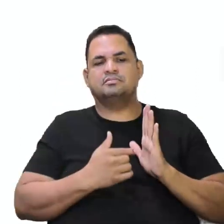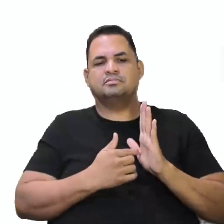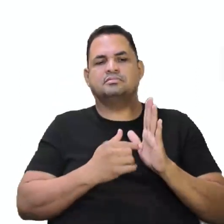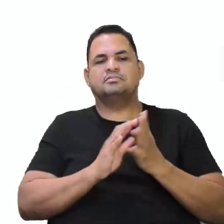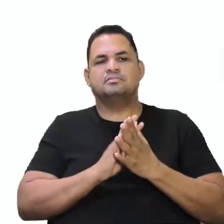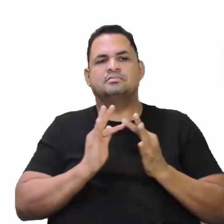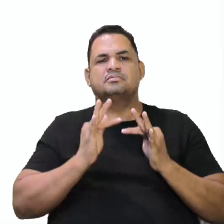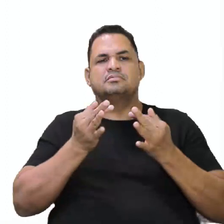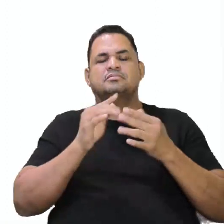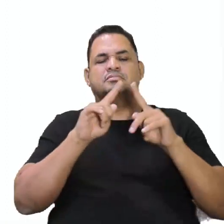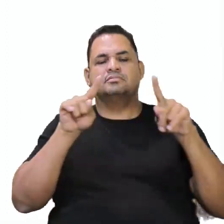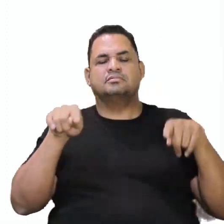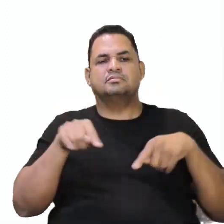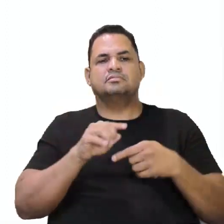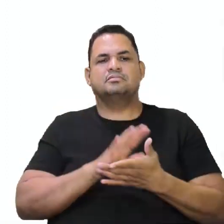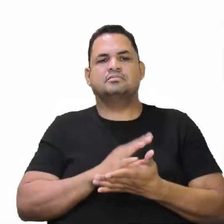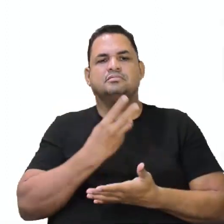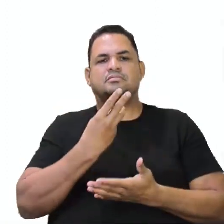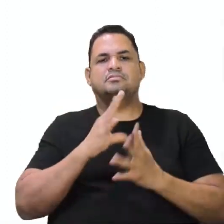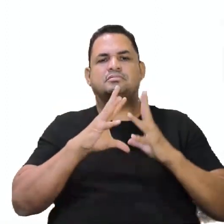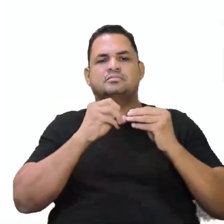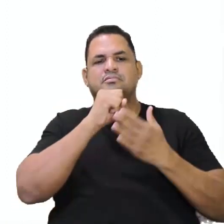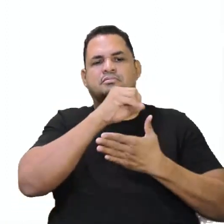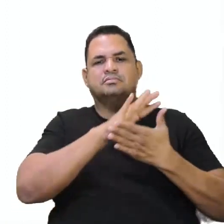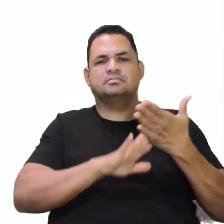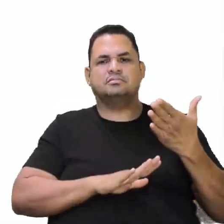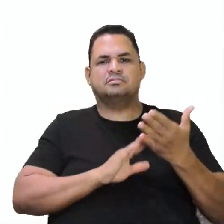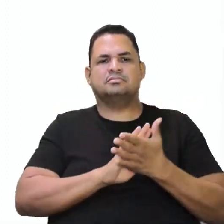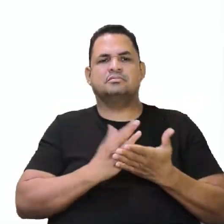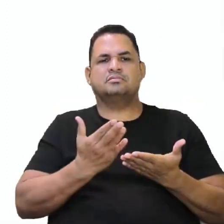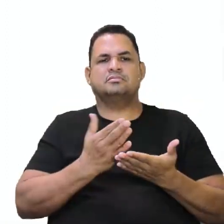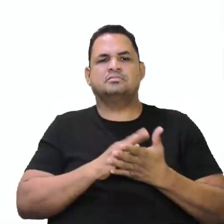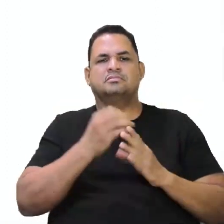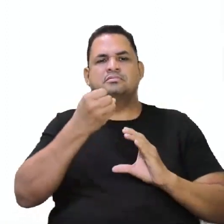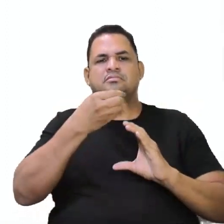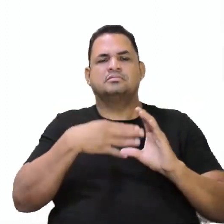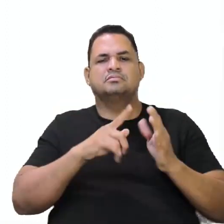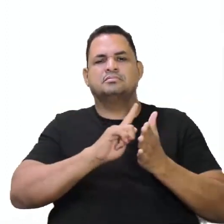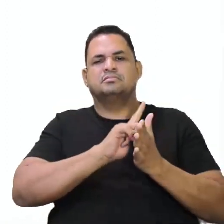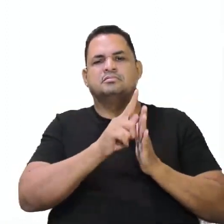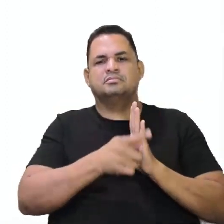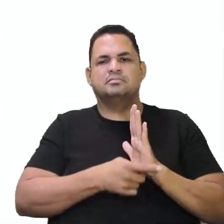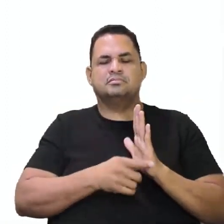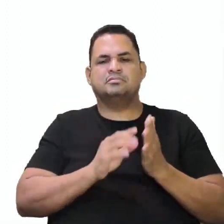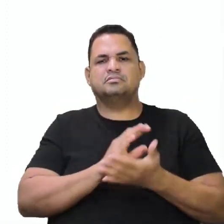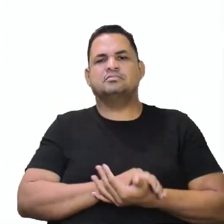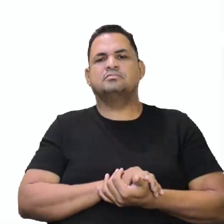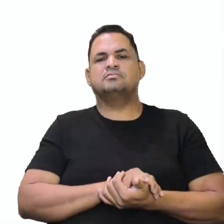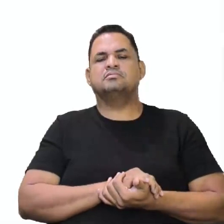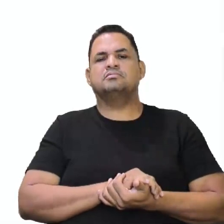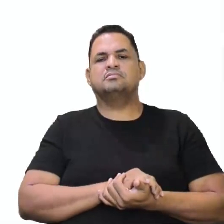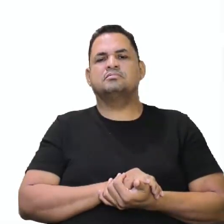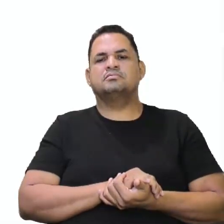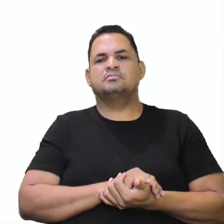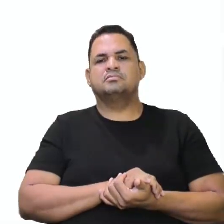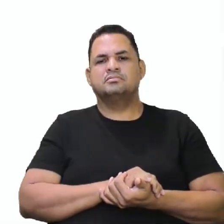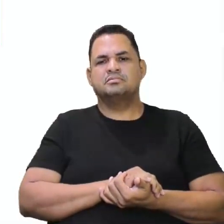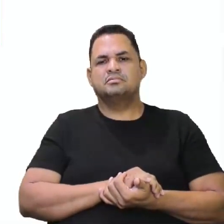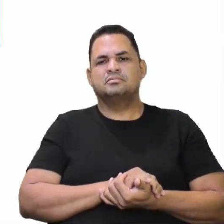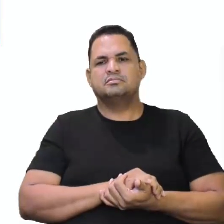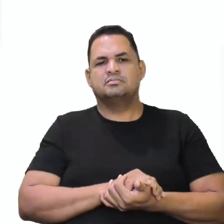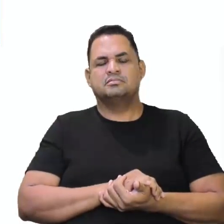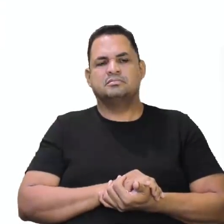último quadrinho. Questão 3. Todas as alternativas correspondem às características do gênero textual, biographical